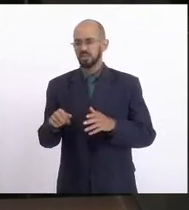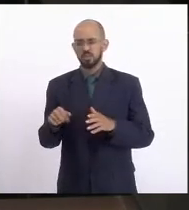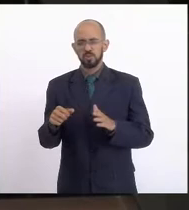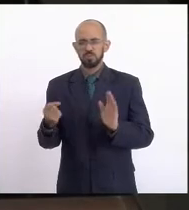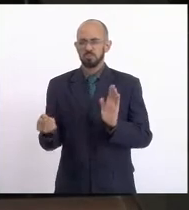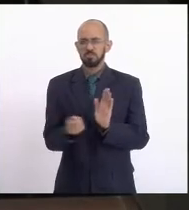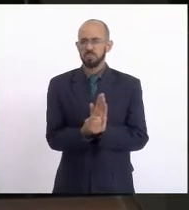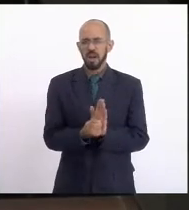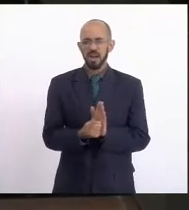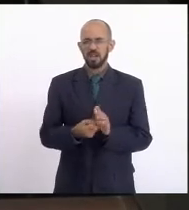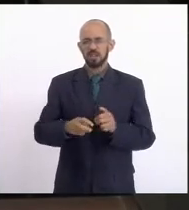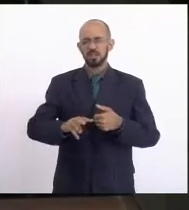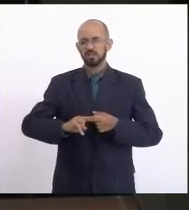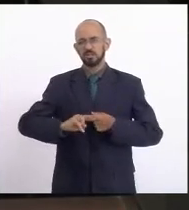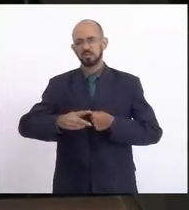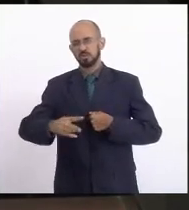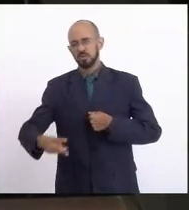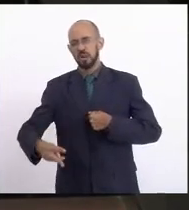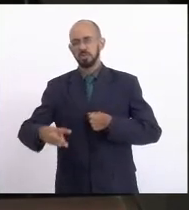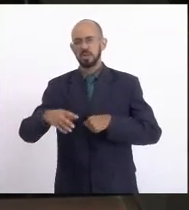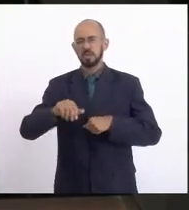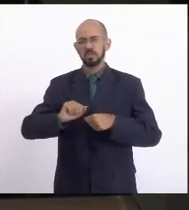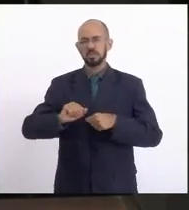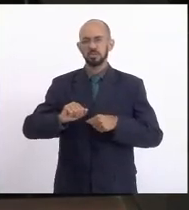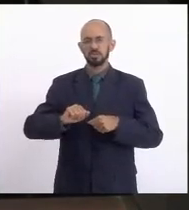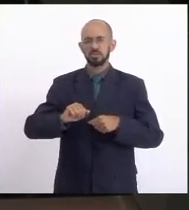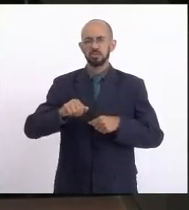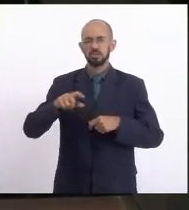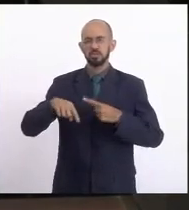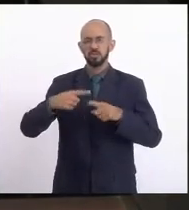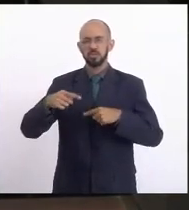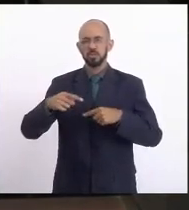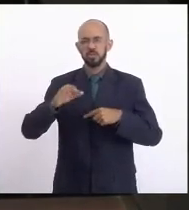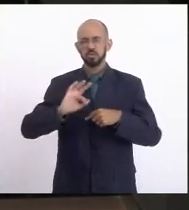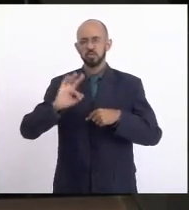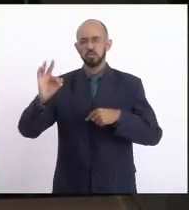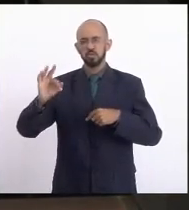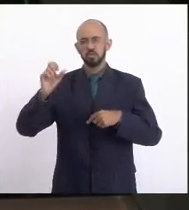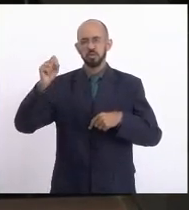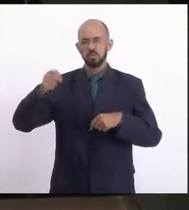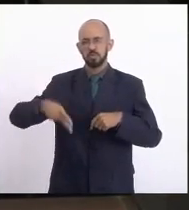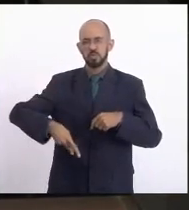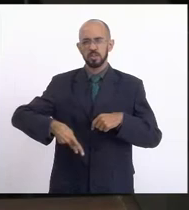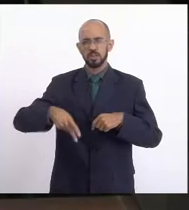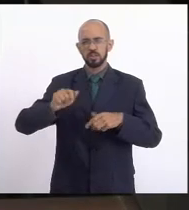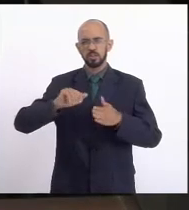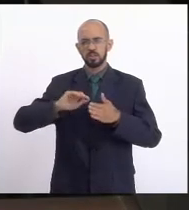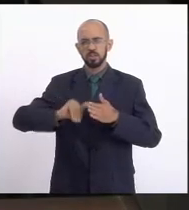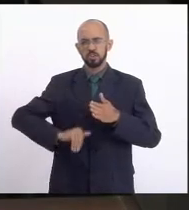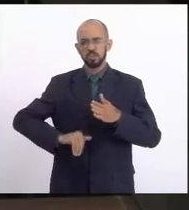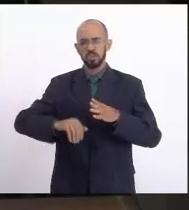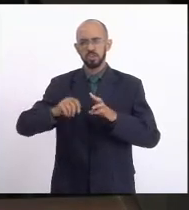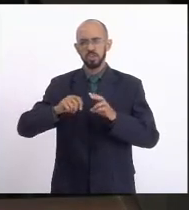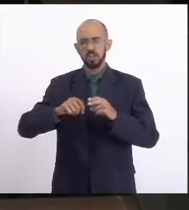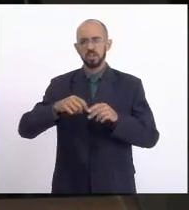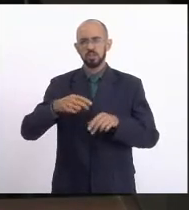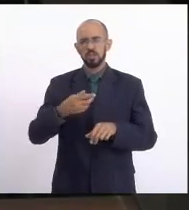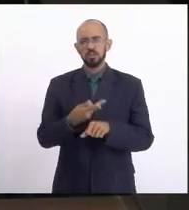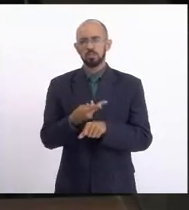no desdobramento de suas carreiras com a aposentadoria, enfim, suprimindo o triênio,